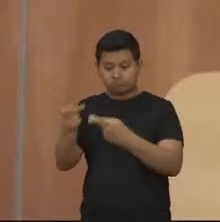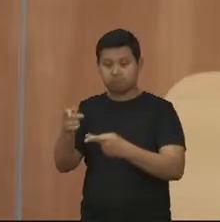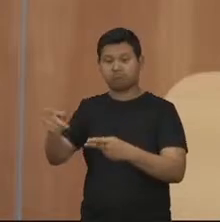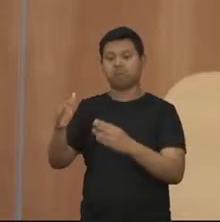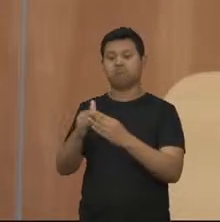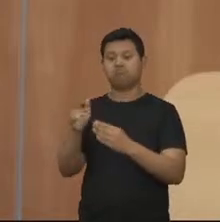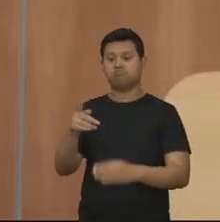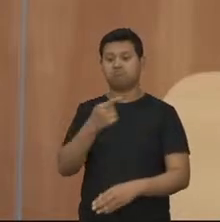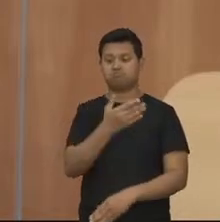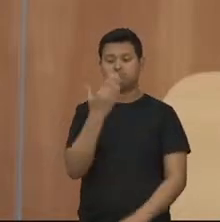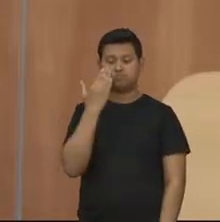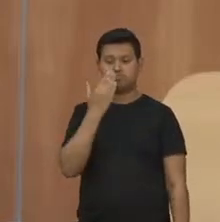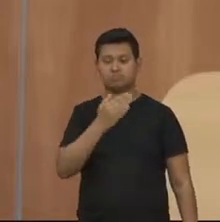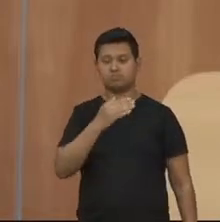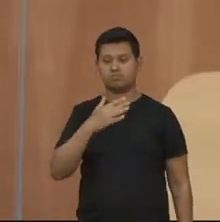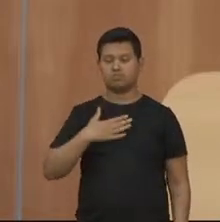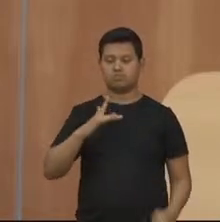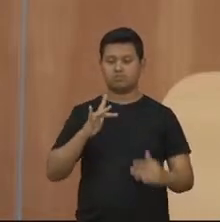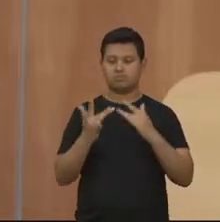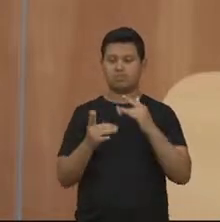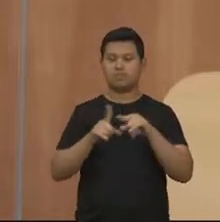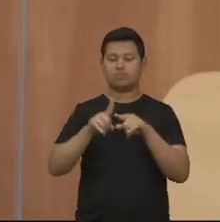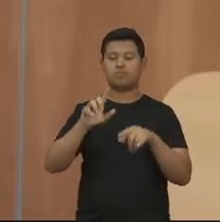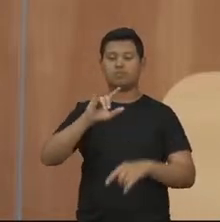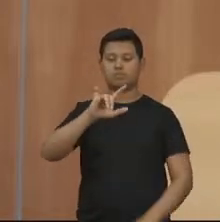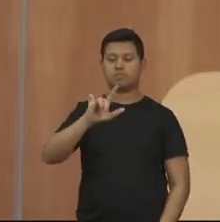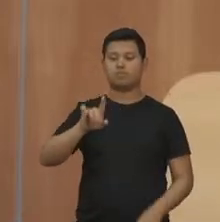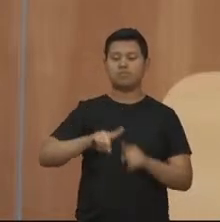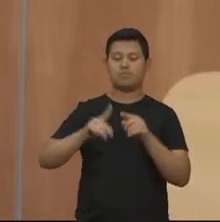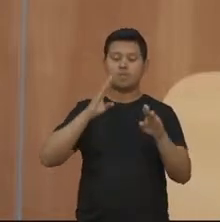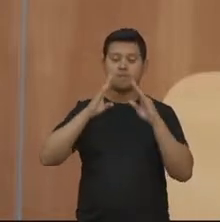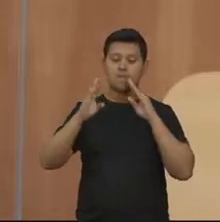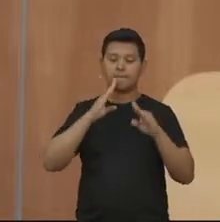deles nas minhas redes sociais, no Instagram, no Facebook.